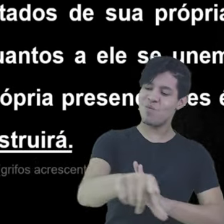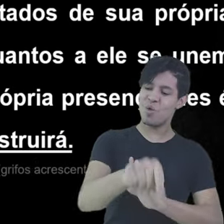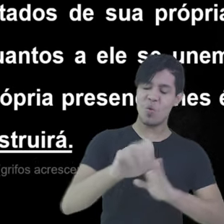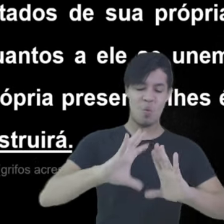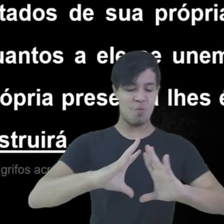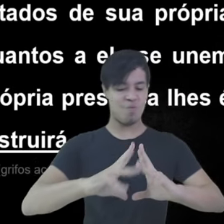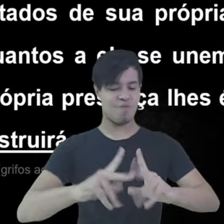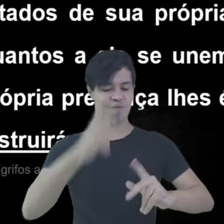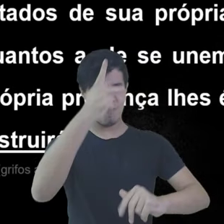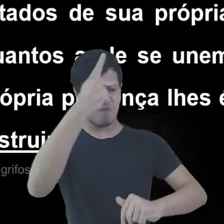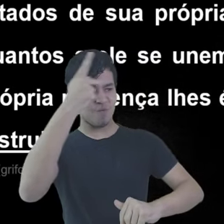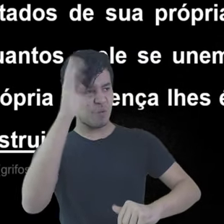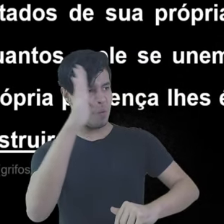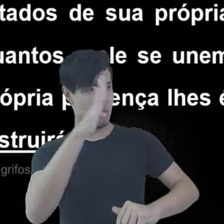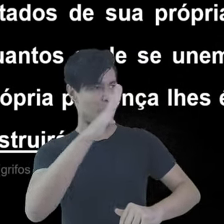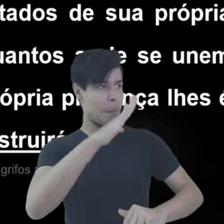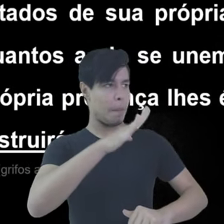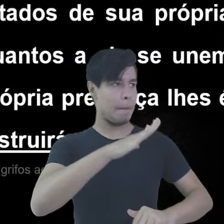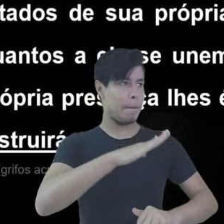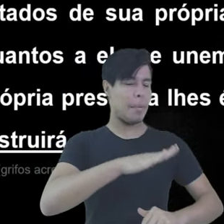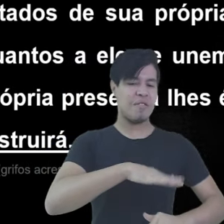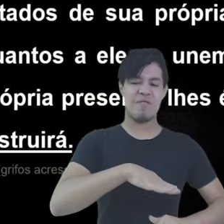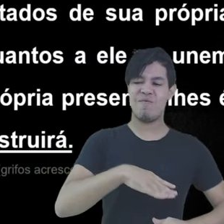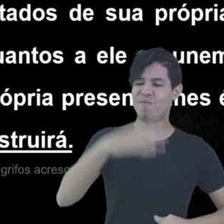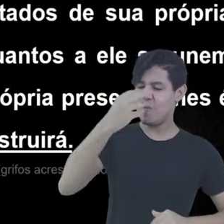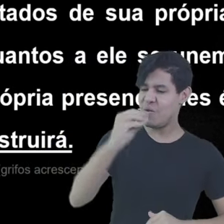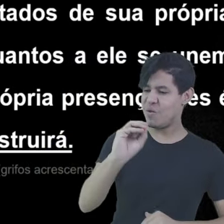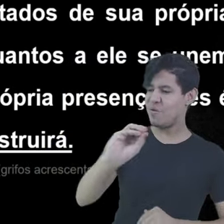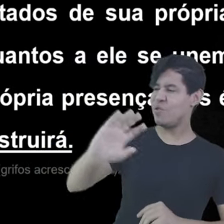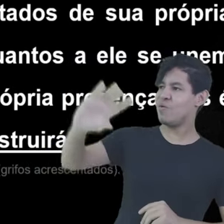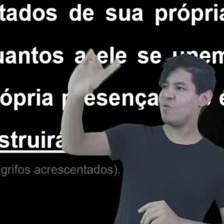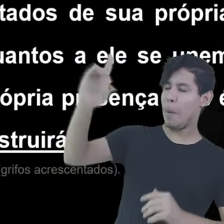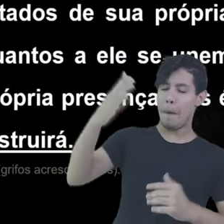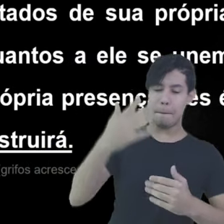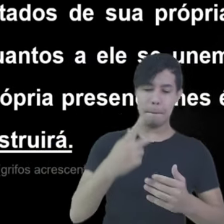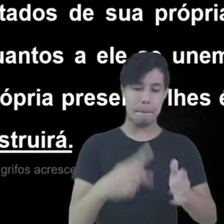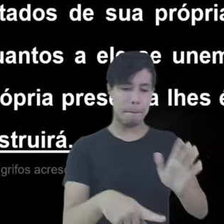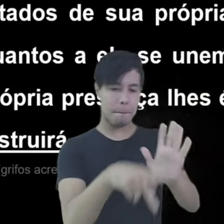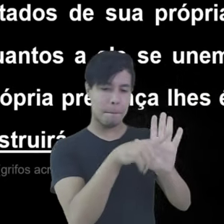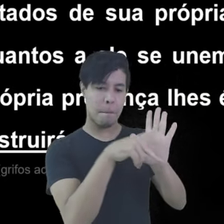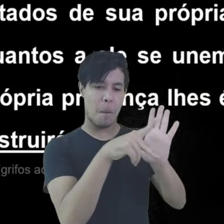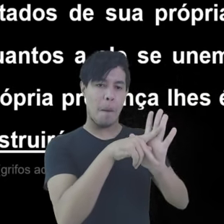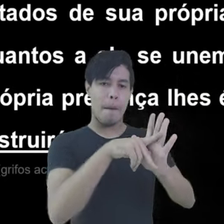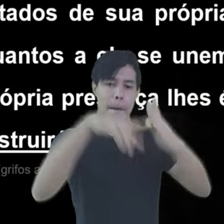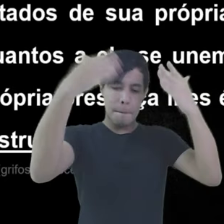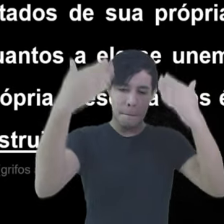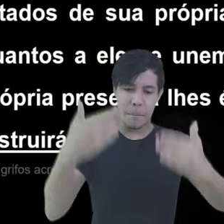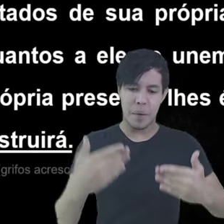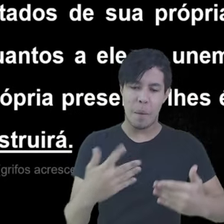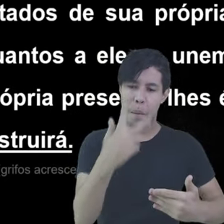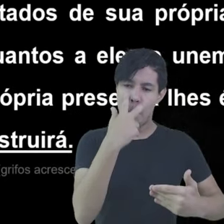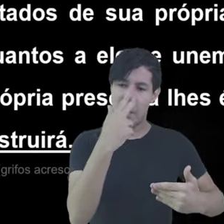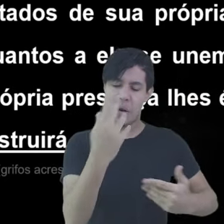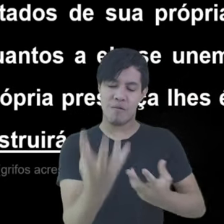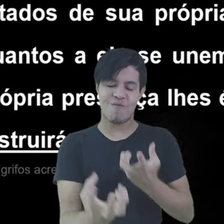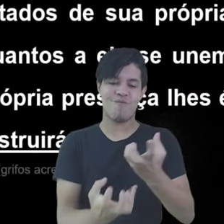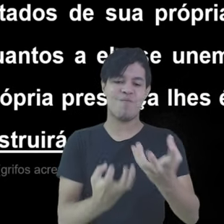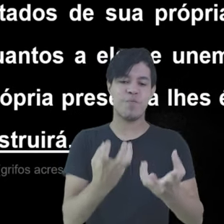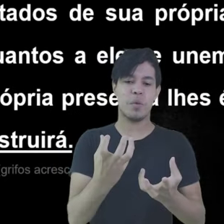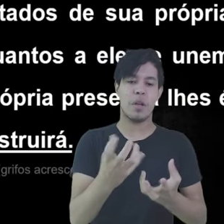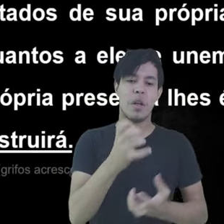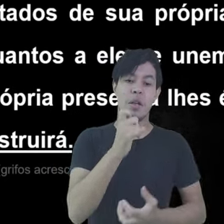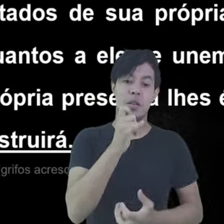unem, colocam-se em tanta desarmonia com Deus, que sua própria presença lhes é fogo consumidor. Agora note como ela termina. Ela